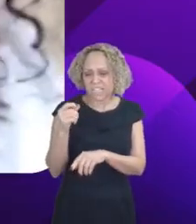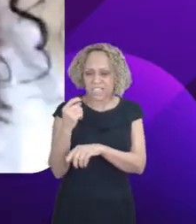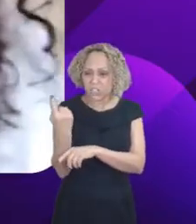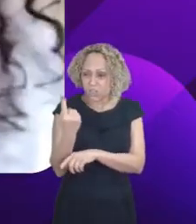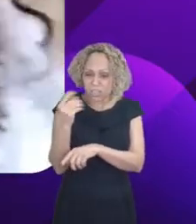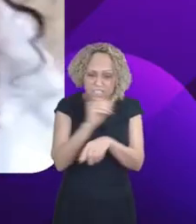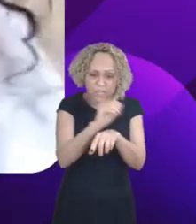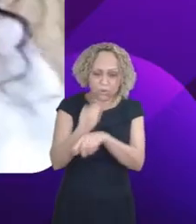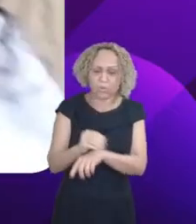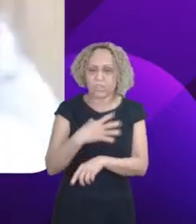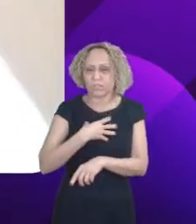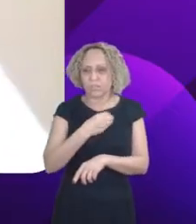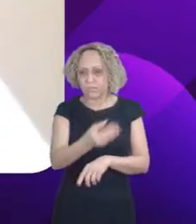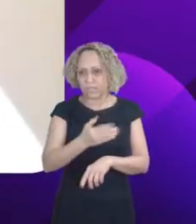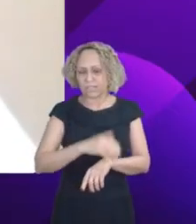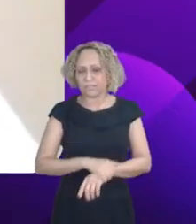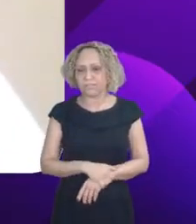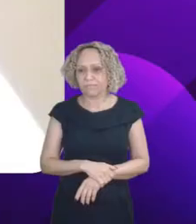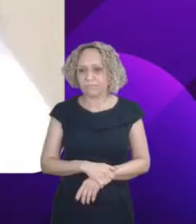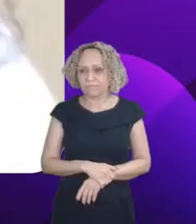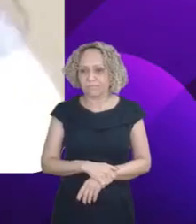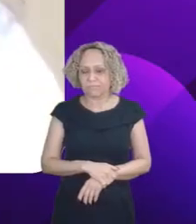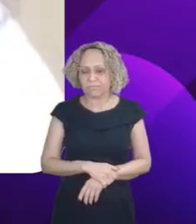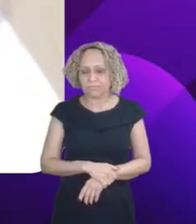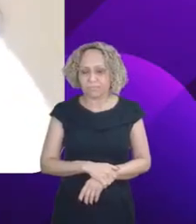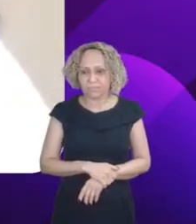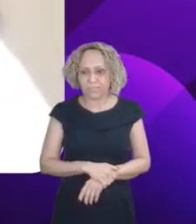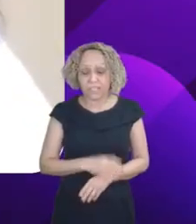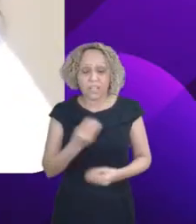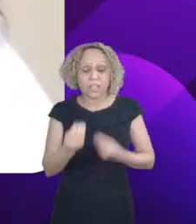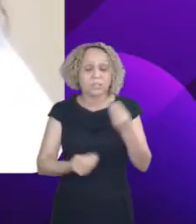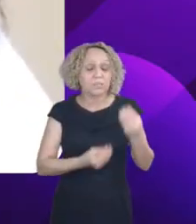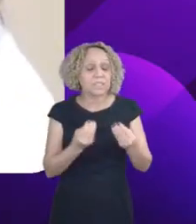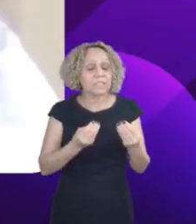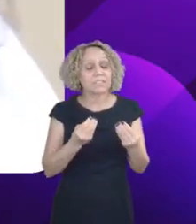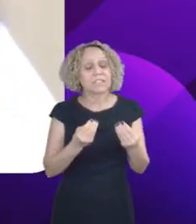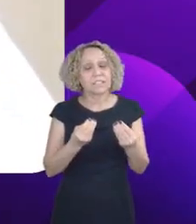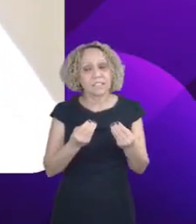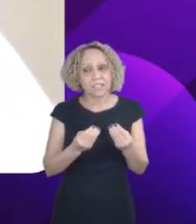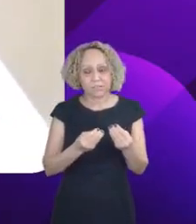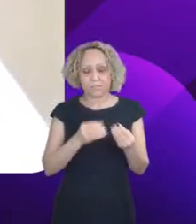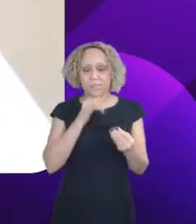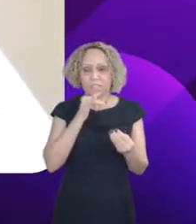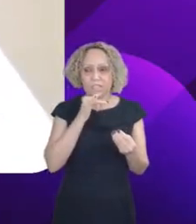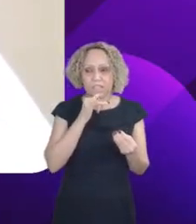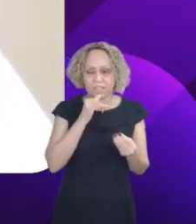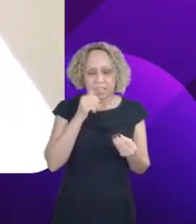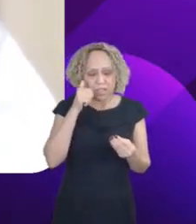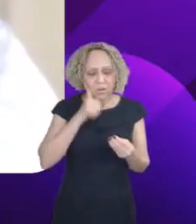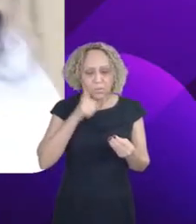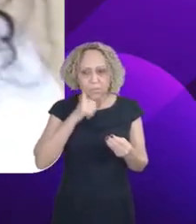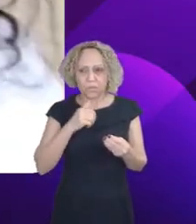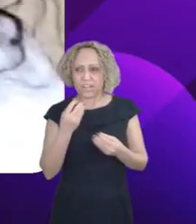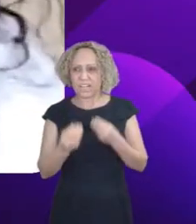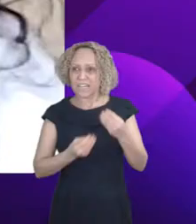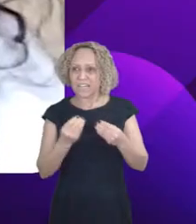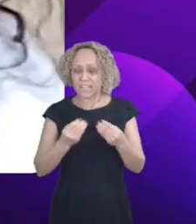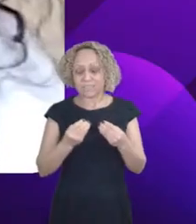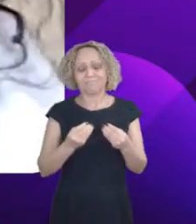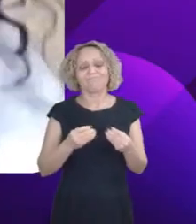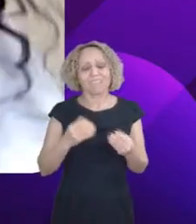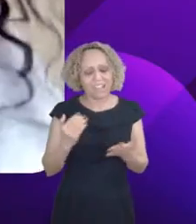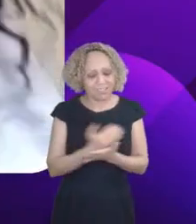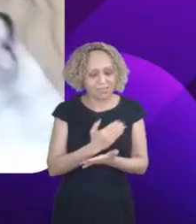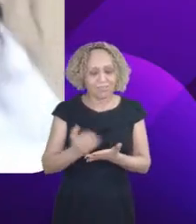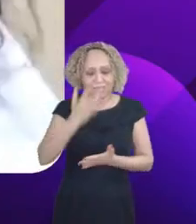e precisa de soluções diferentes em cada uma dessas categorias. Mulheres provocam ou gostam da violência. Há quem diga também